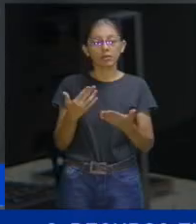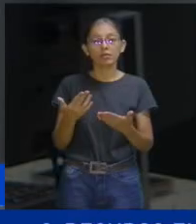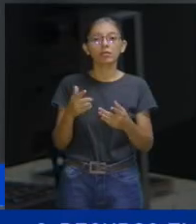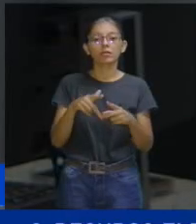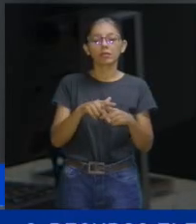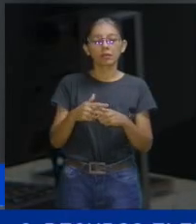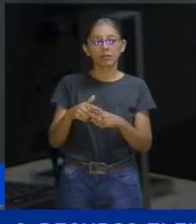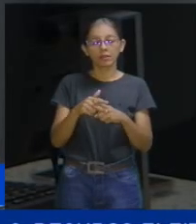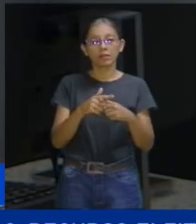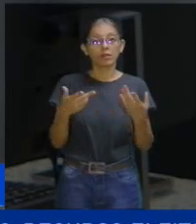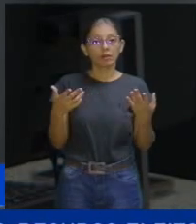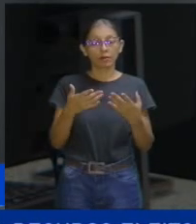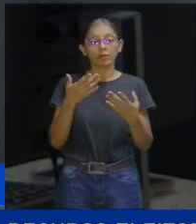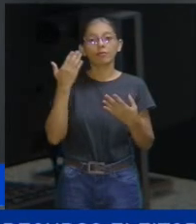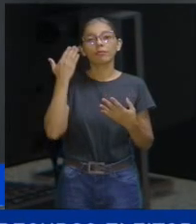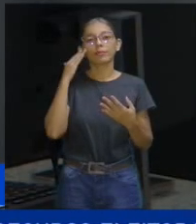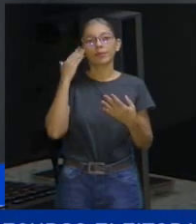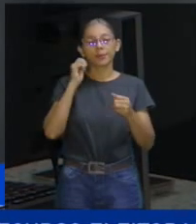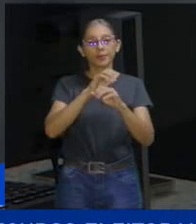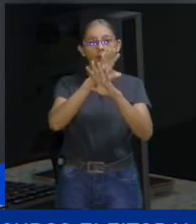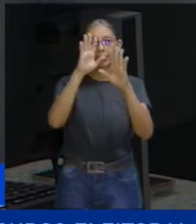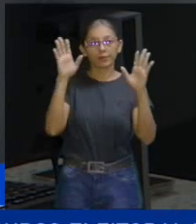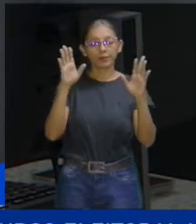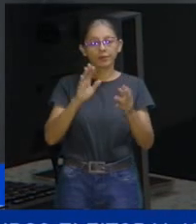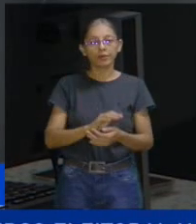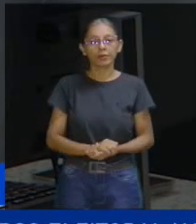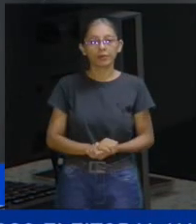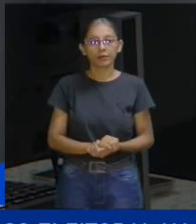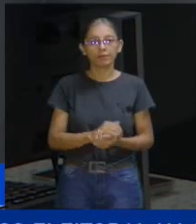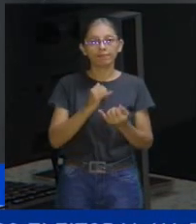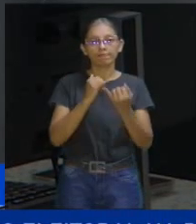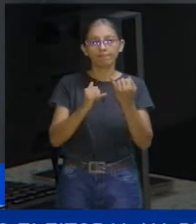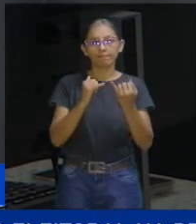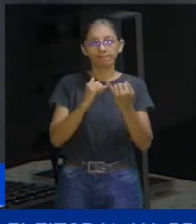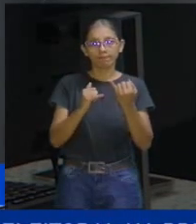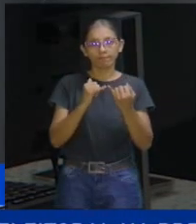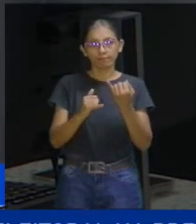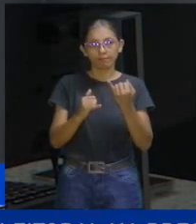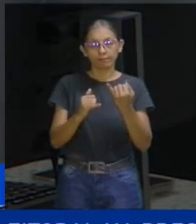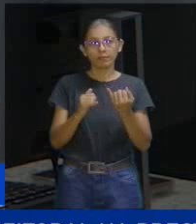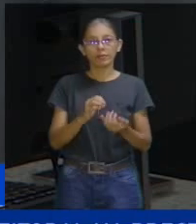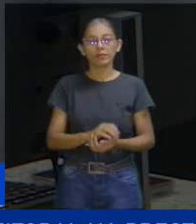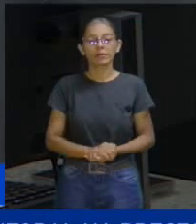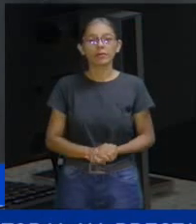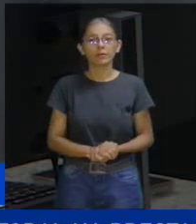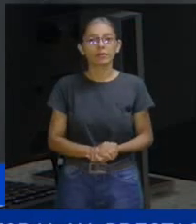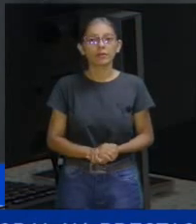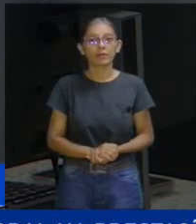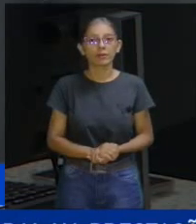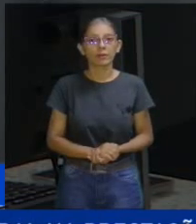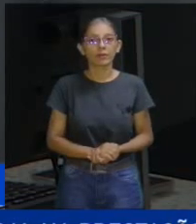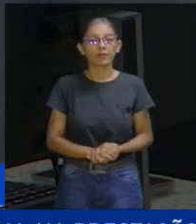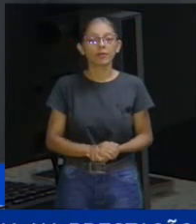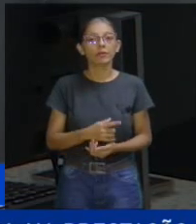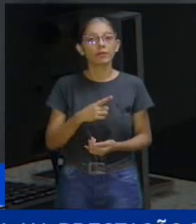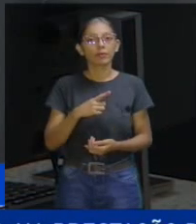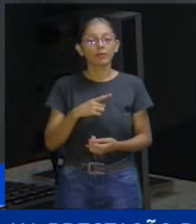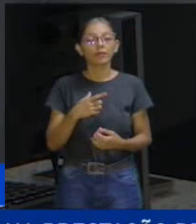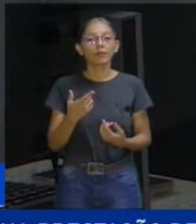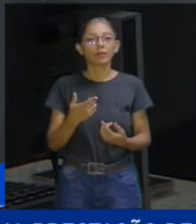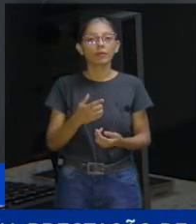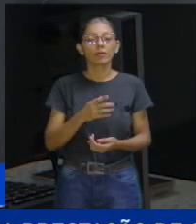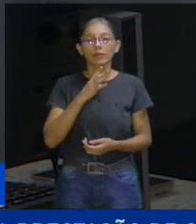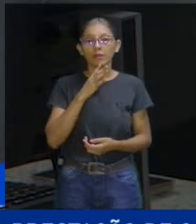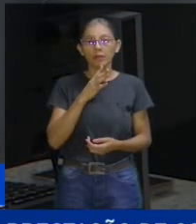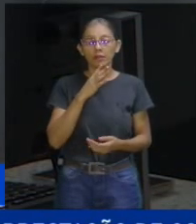não se tornam de forma protelatória. Portanto, entendo de forma parcial, o uso divergir, entendo de forma parcial apenas para